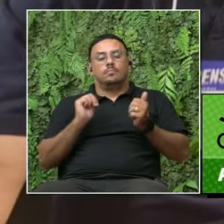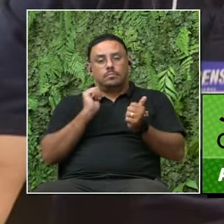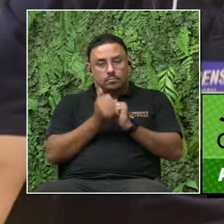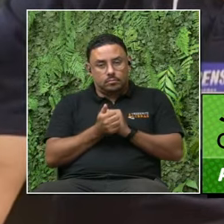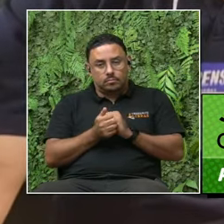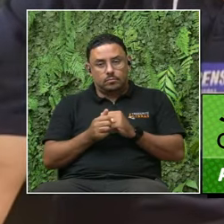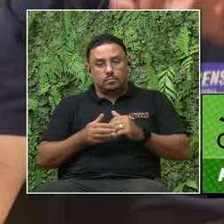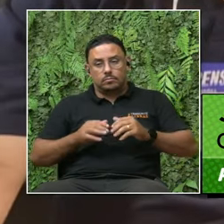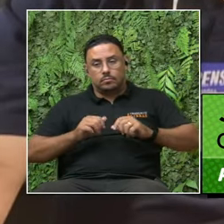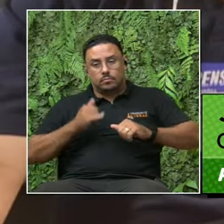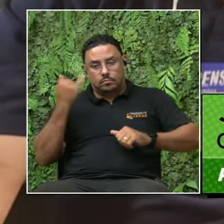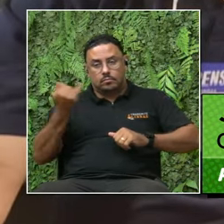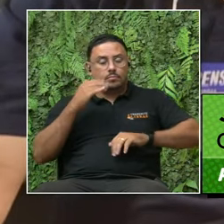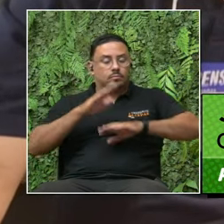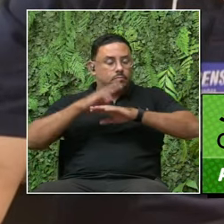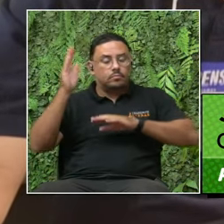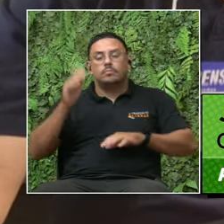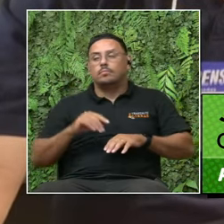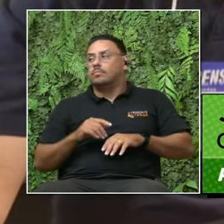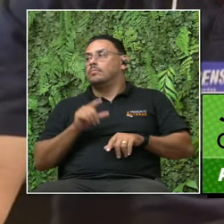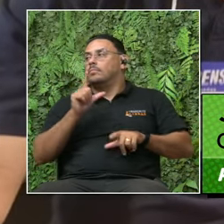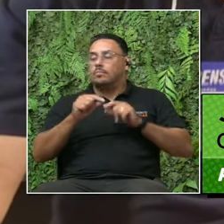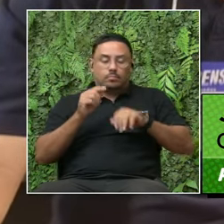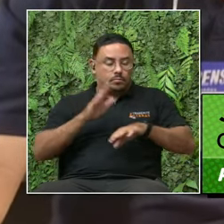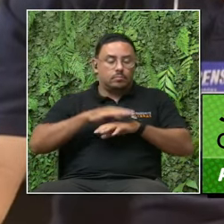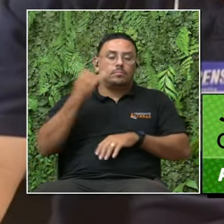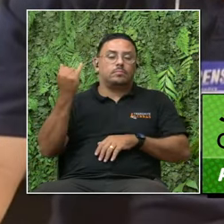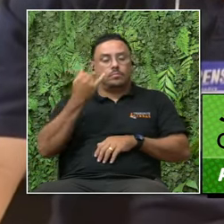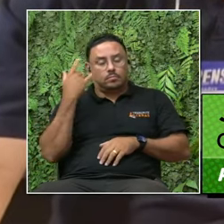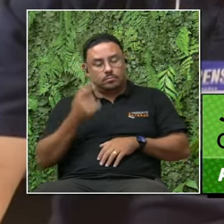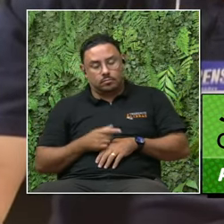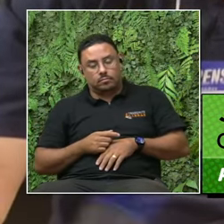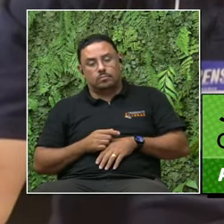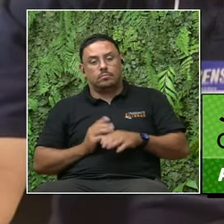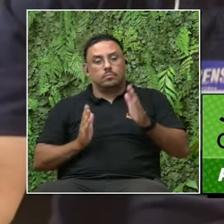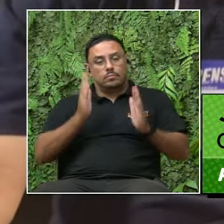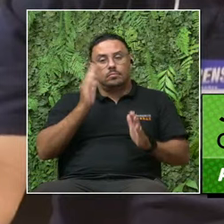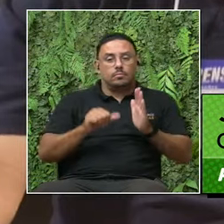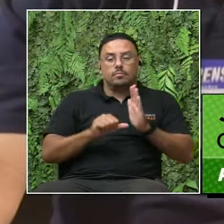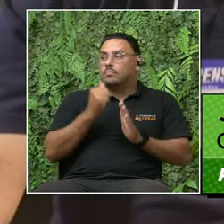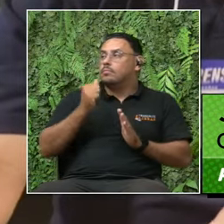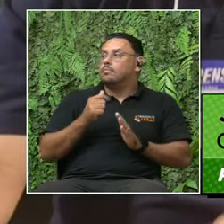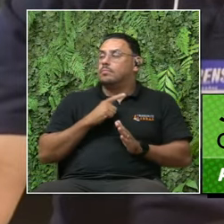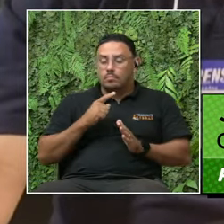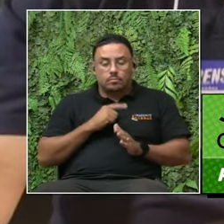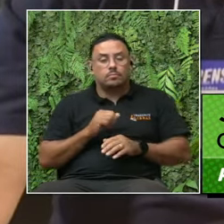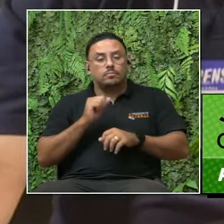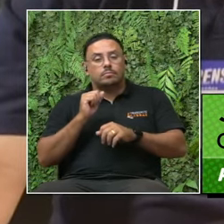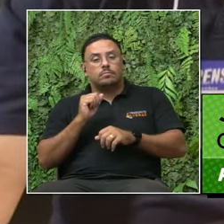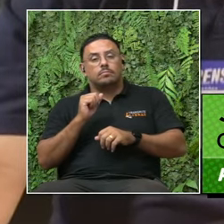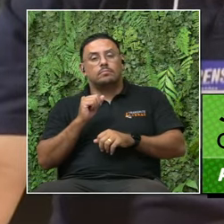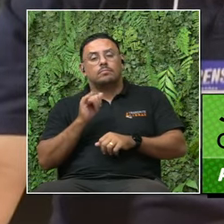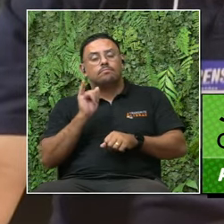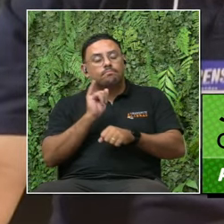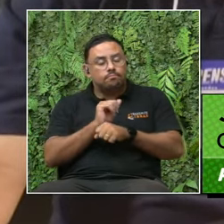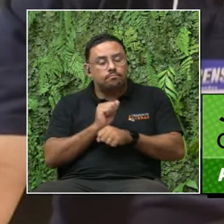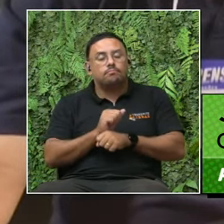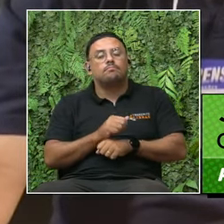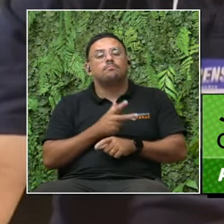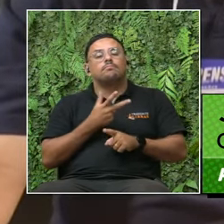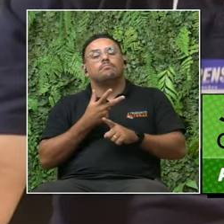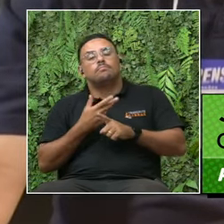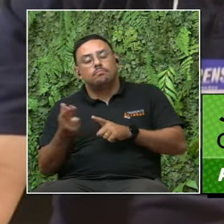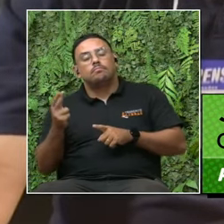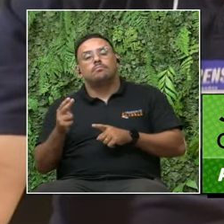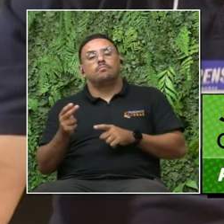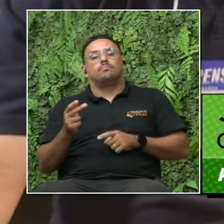Obviamente as decisões são muito mais importantes que um jogo da primeira fase em que Pese essa vitória do Cruzeiro na primeira fase ter